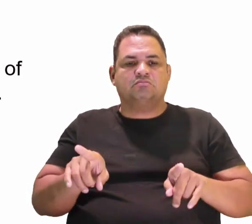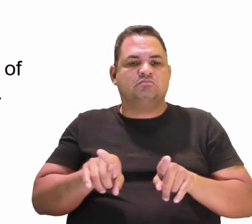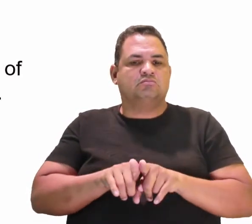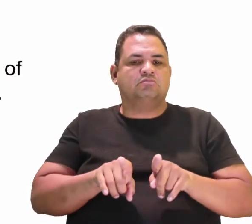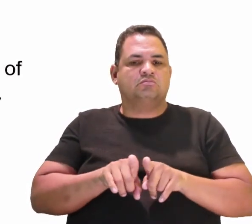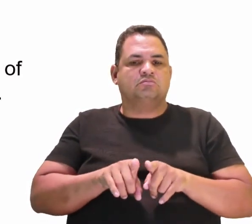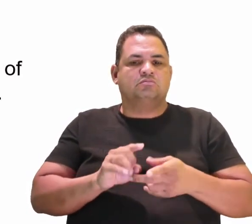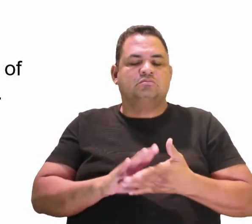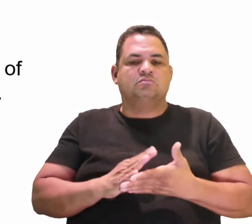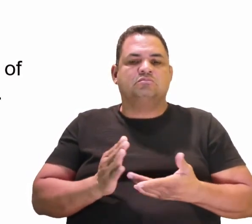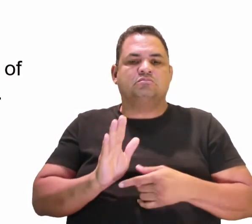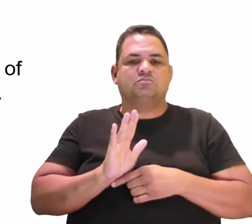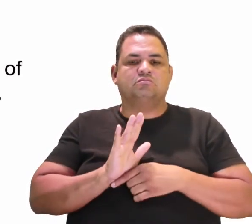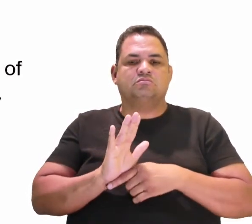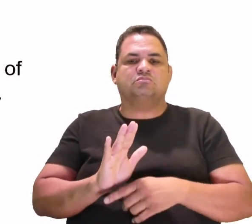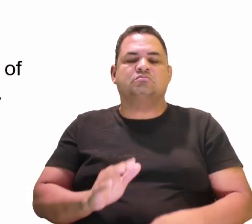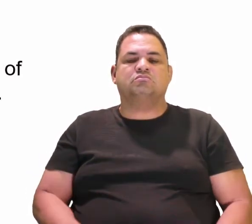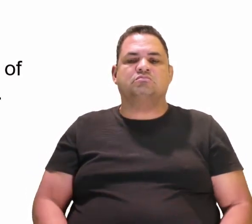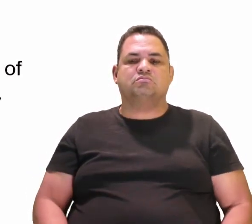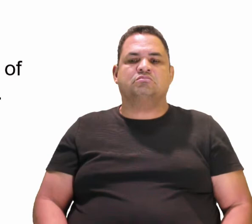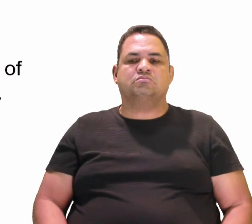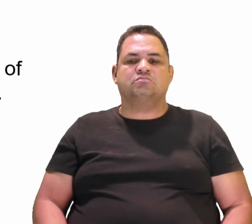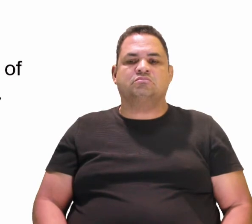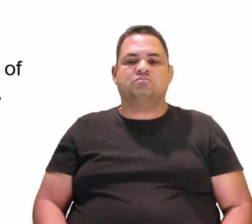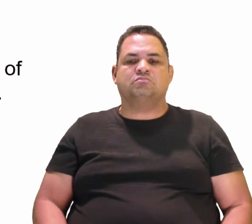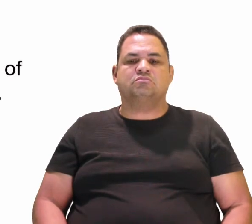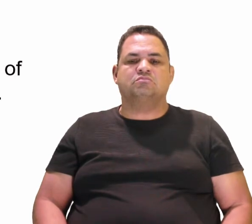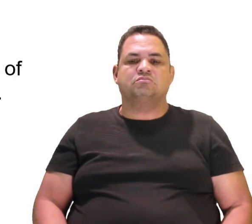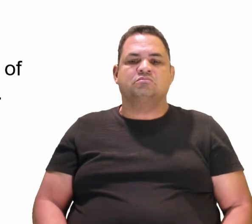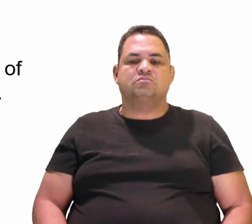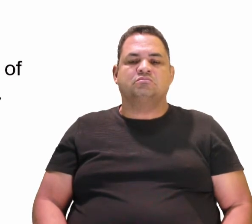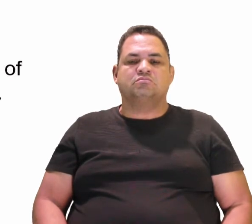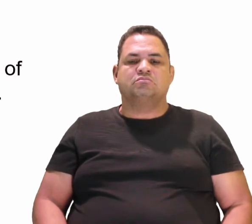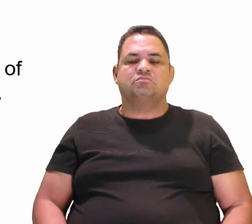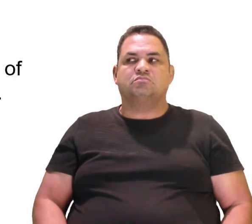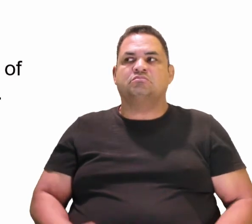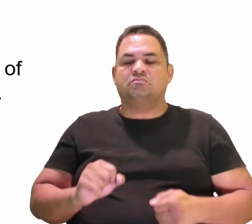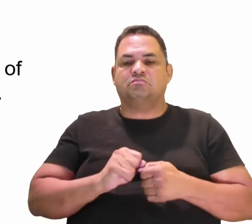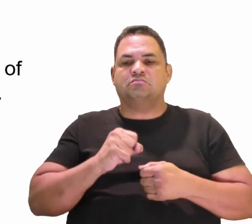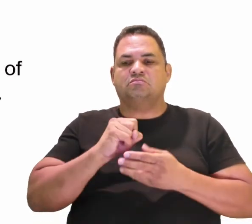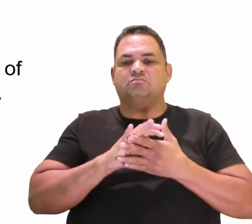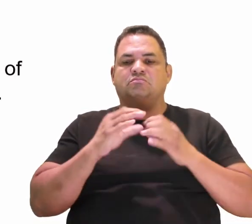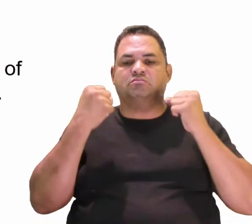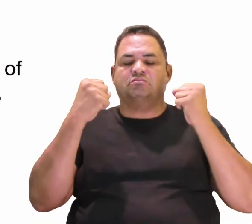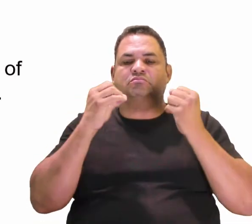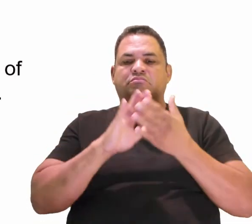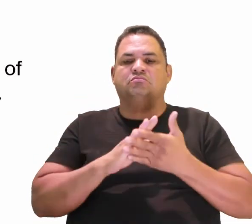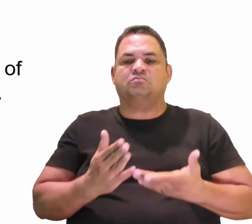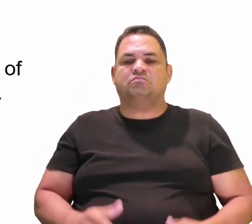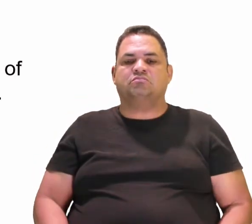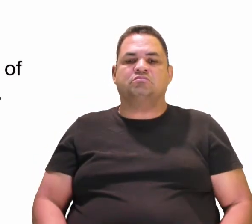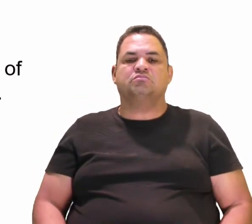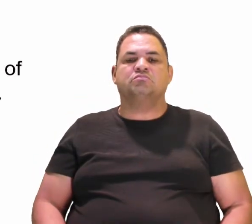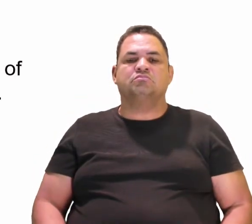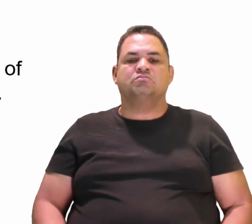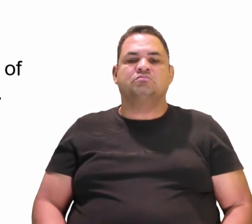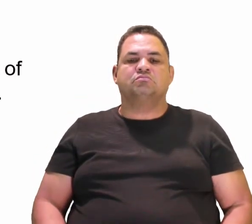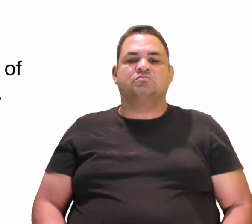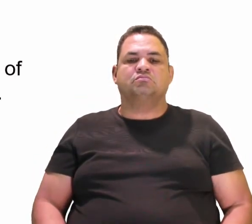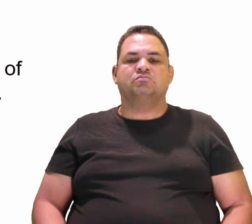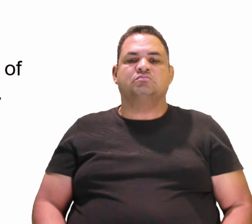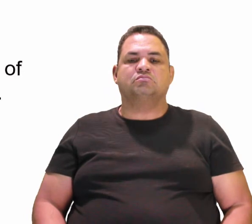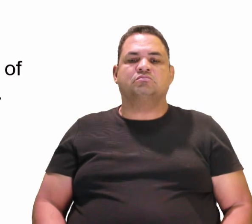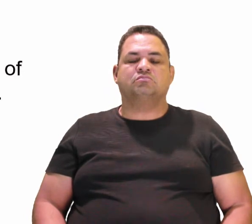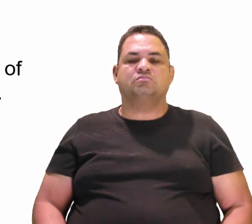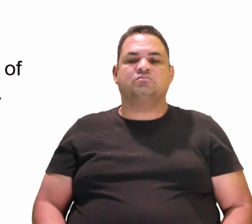também para a gente mexer mais no nosso corpo, fazer mais atividades. Então, olha só, apesar de estar na negativa aqui, a ideia